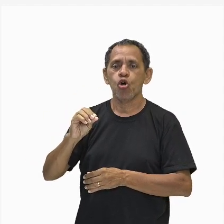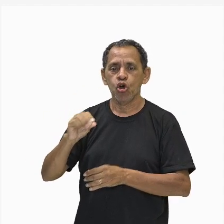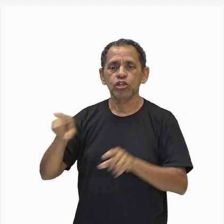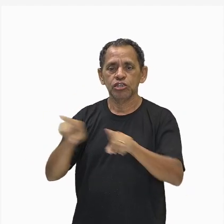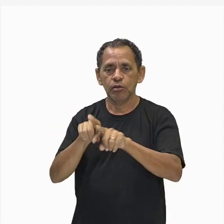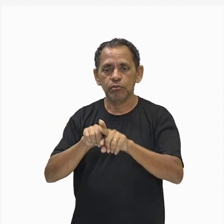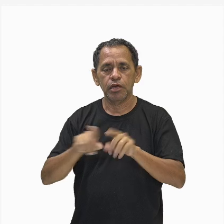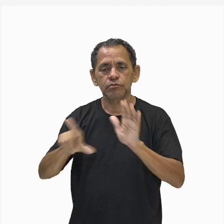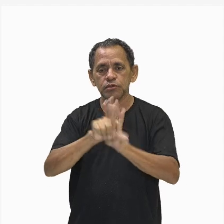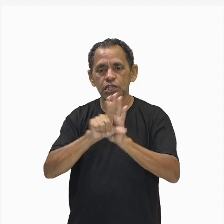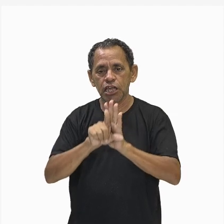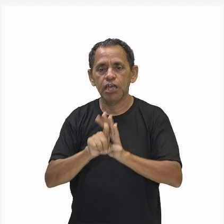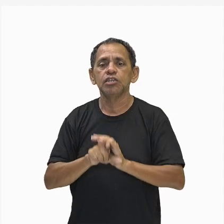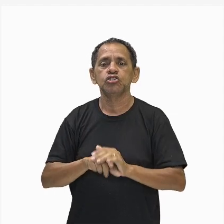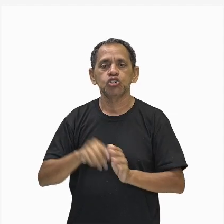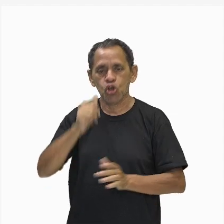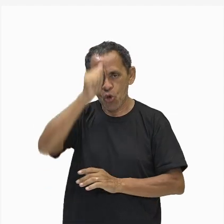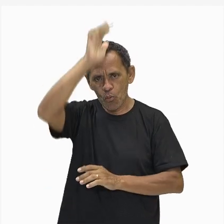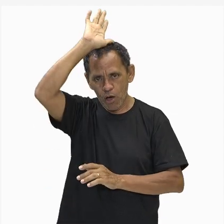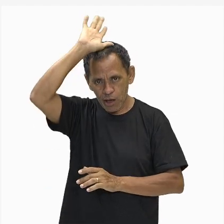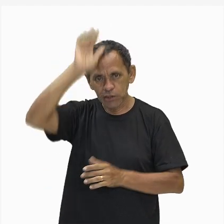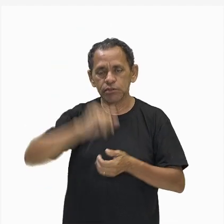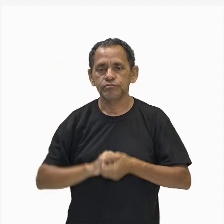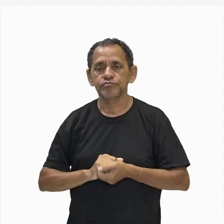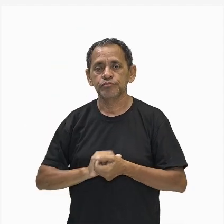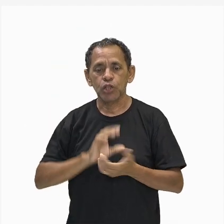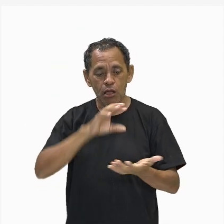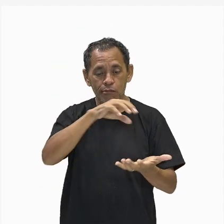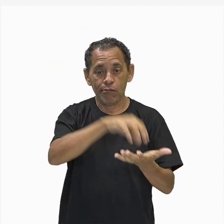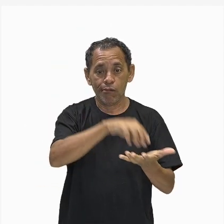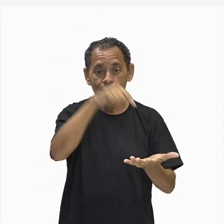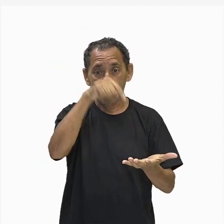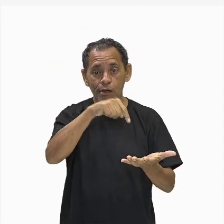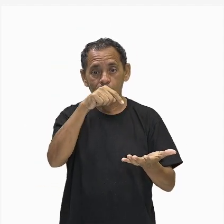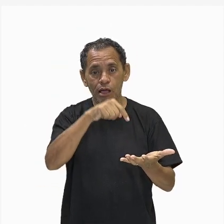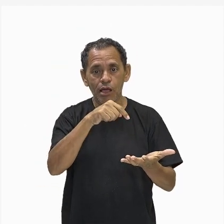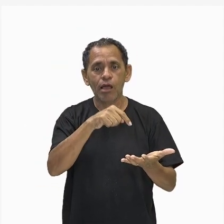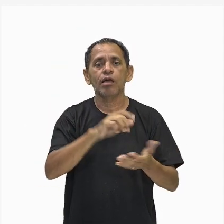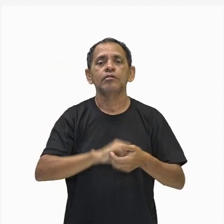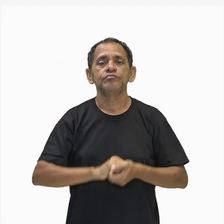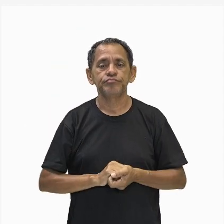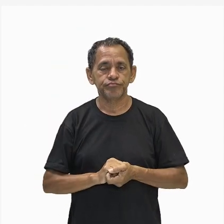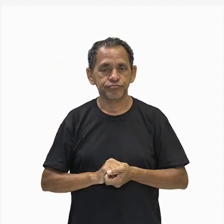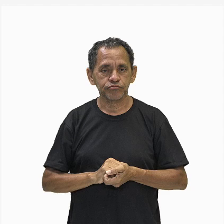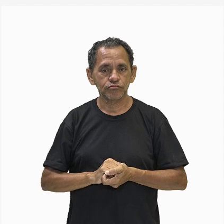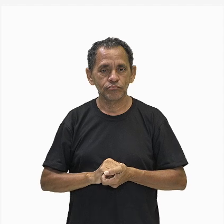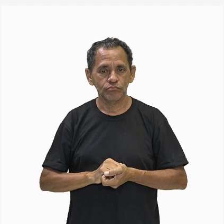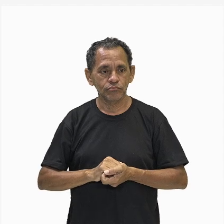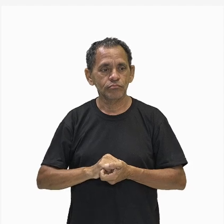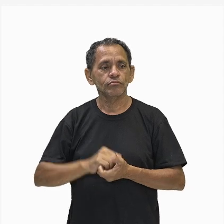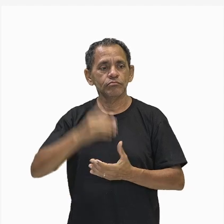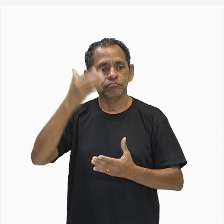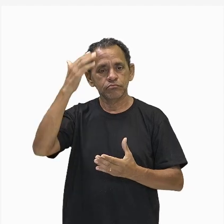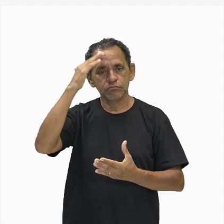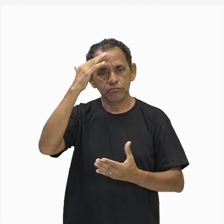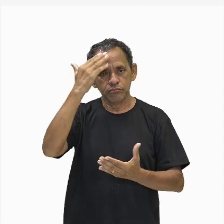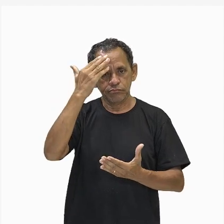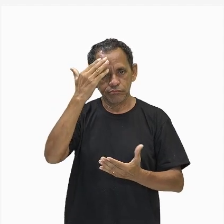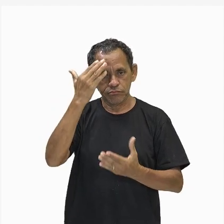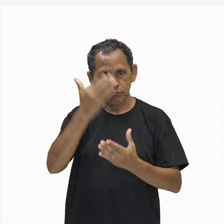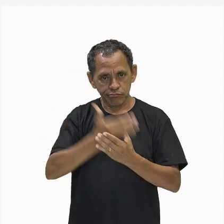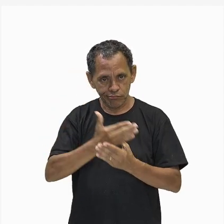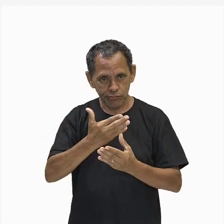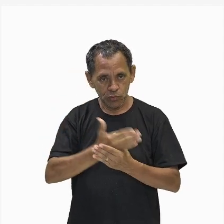Então, o Império Bizantino, ele professava o cristianismo, seu chefe era o bispo de